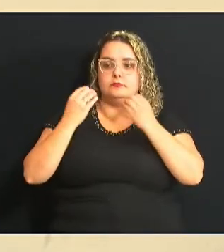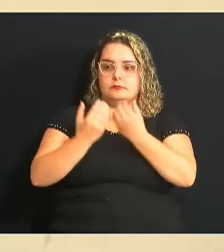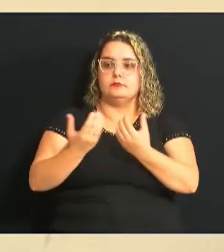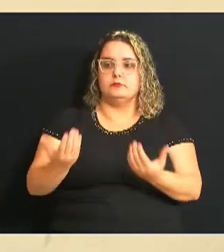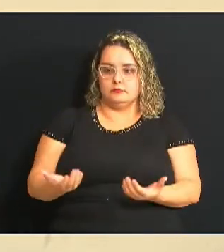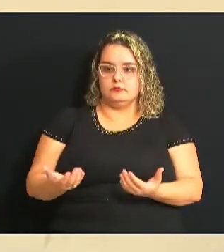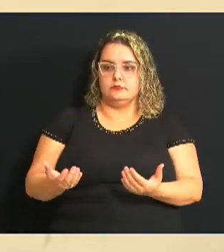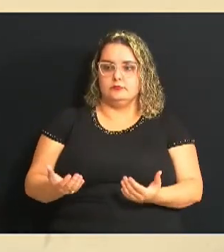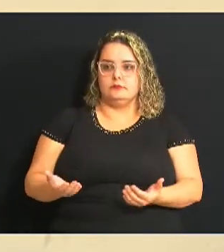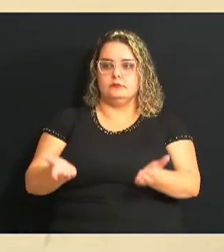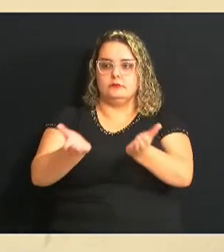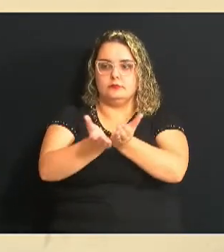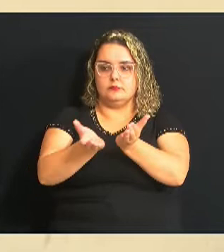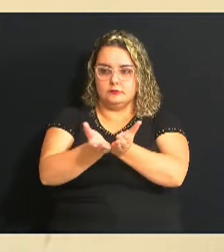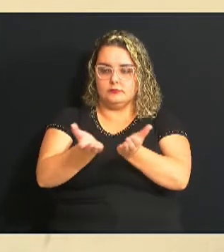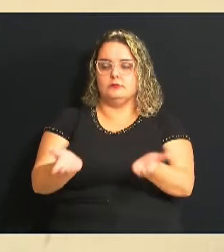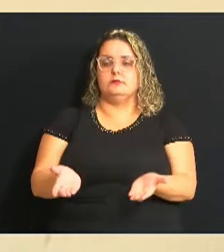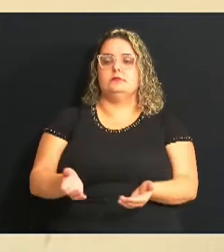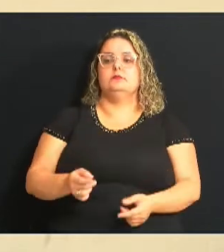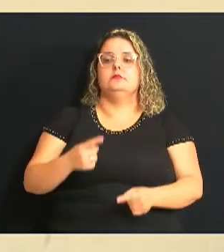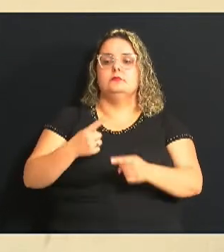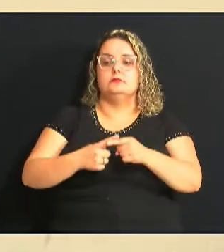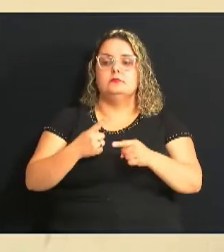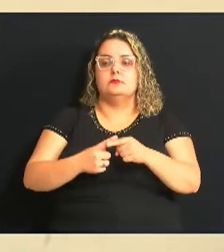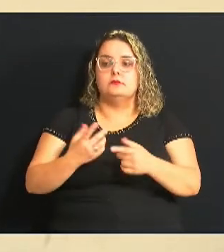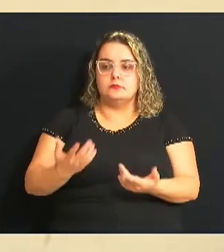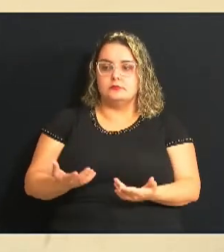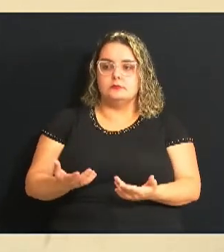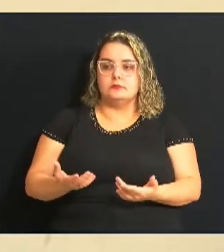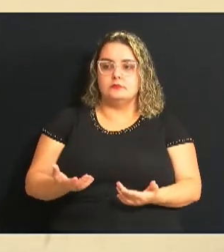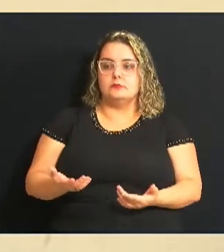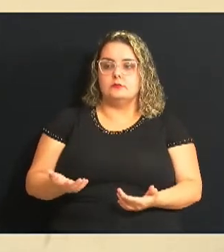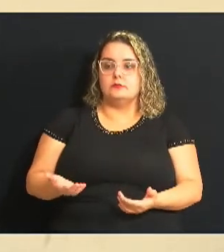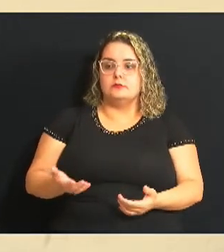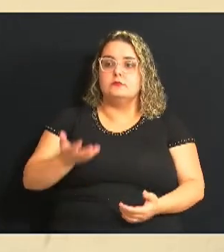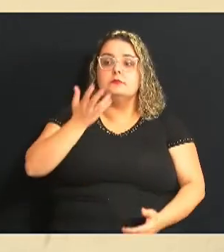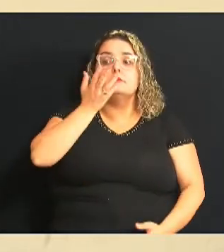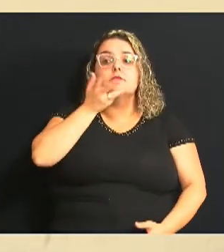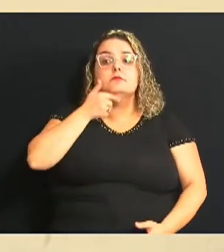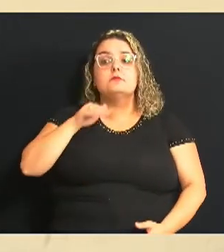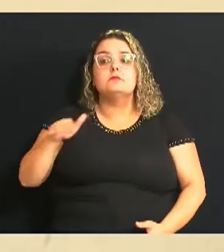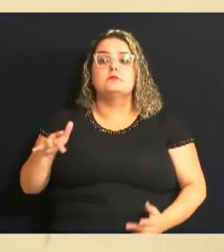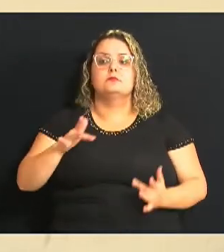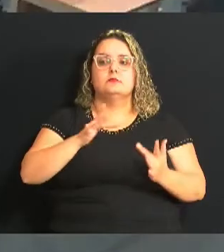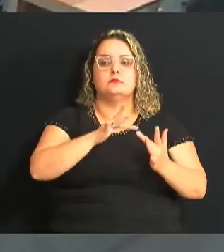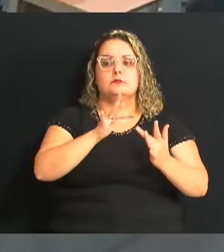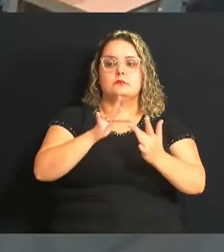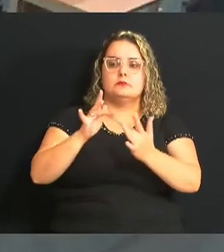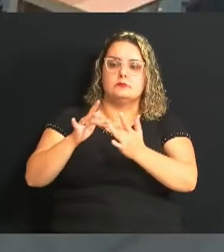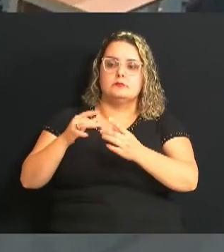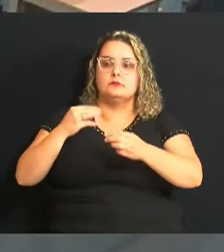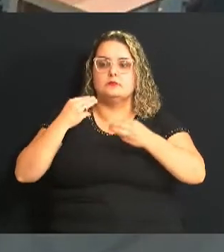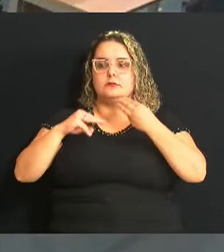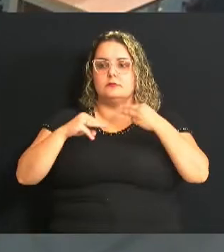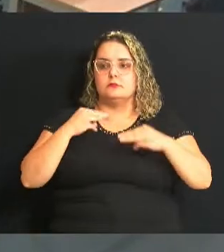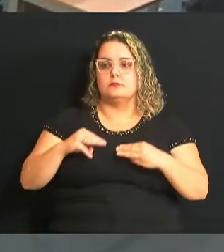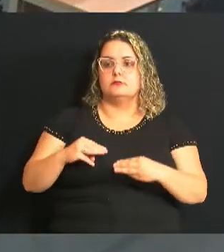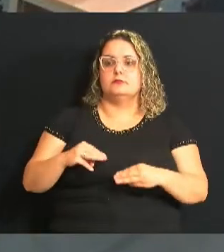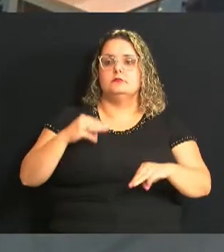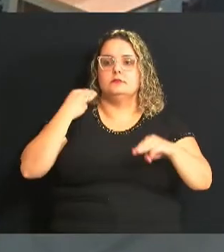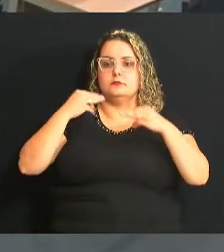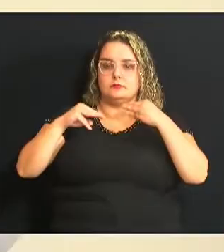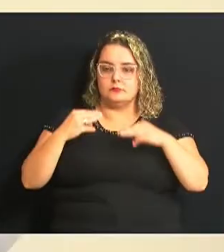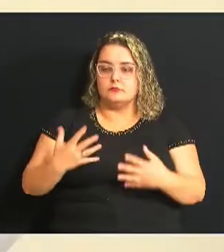evangélicas, cristãs evangélicas, porque muito cedo as crianças entram em contato com a música. A musicalidade é